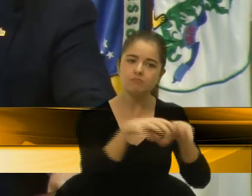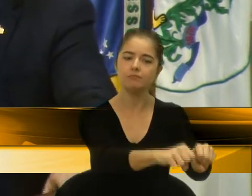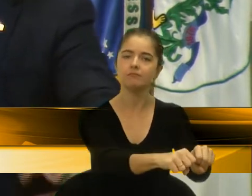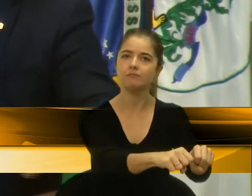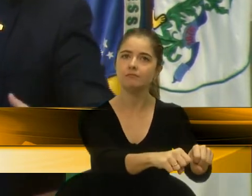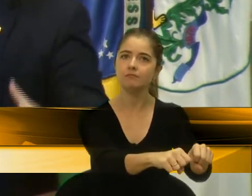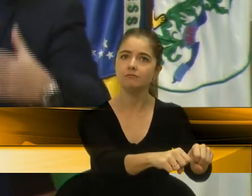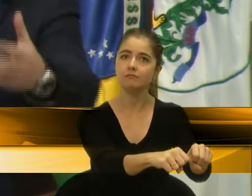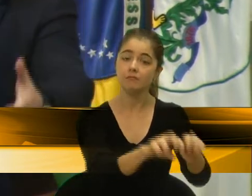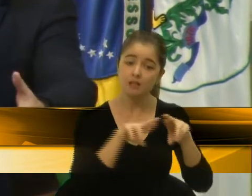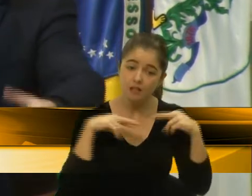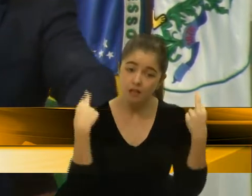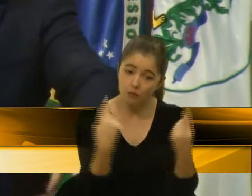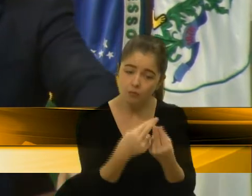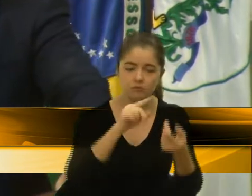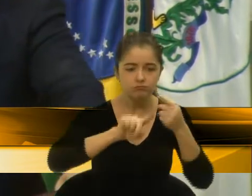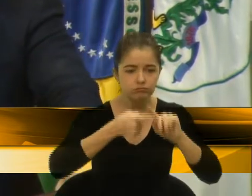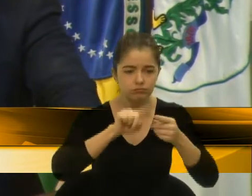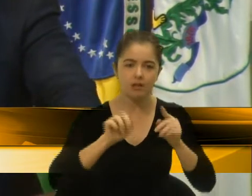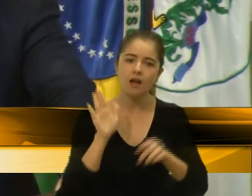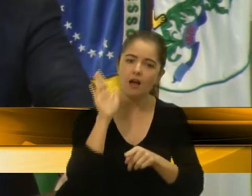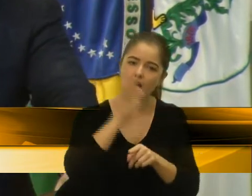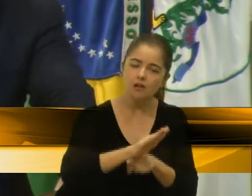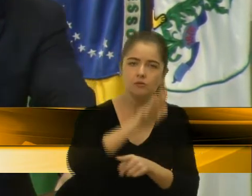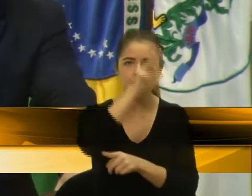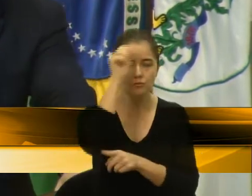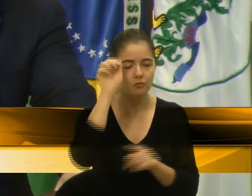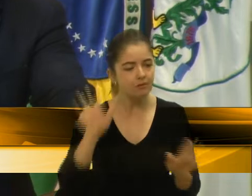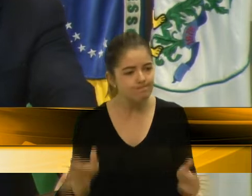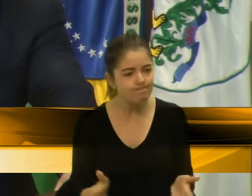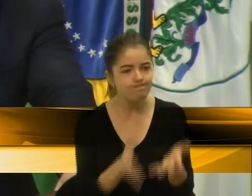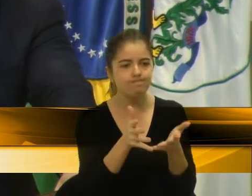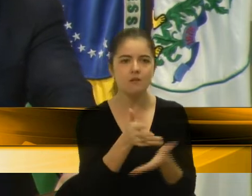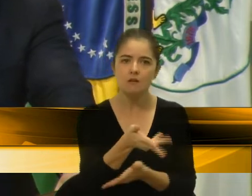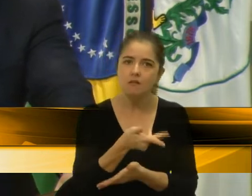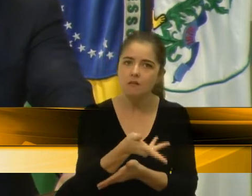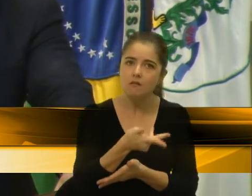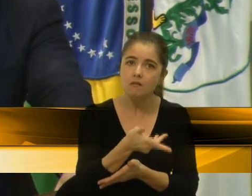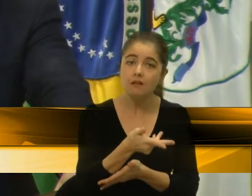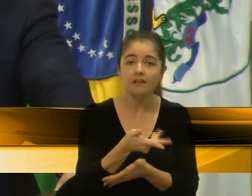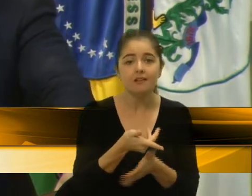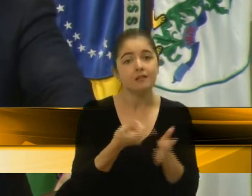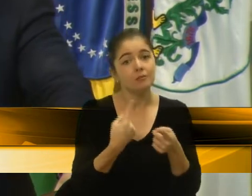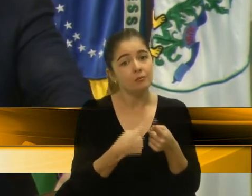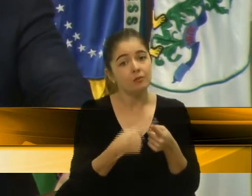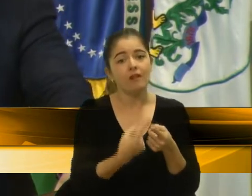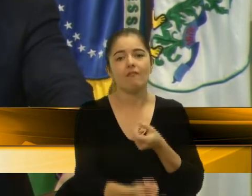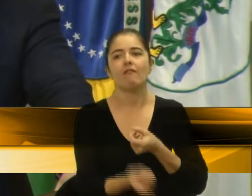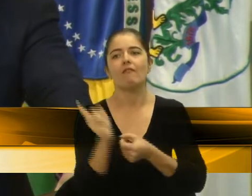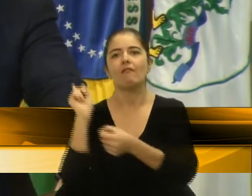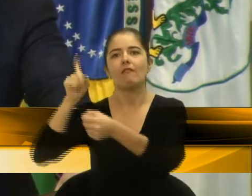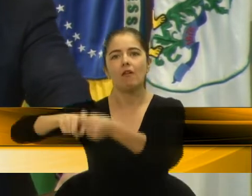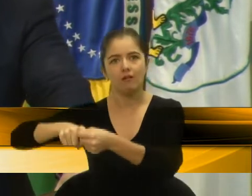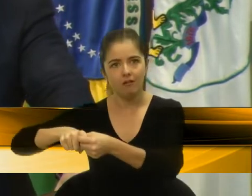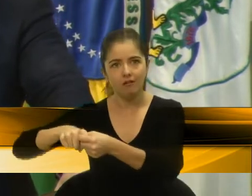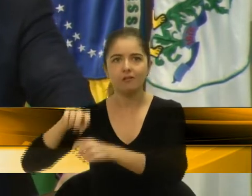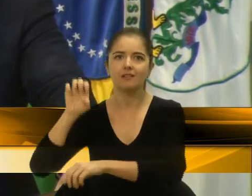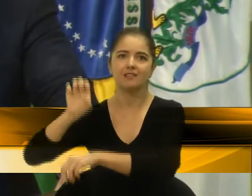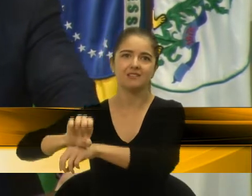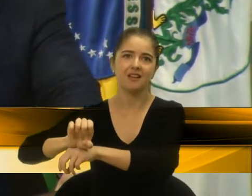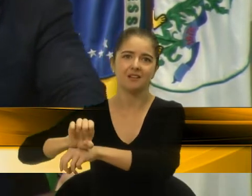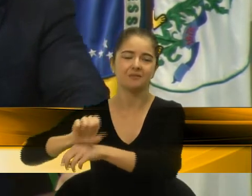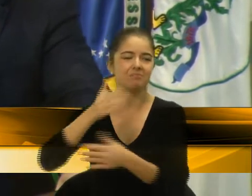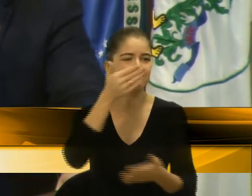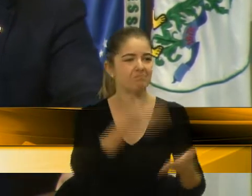toda, para ajudar o município a fomentar, a acelerar esse processo antes que esse patrimônio volte para o Estado, e aí sim,